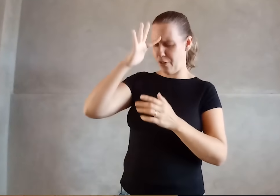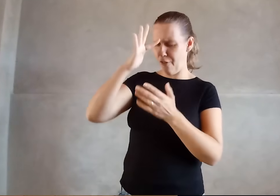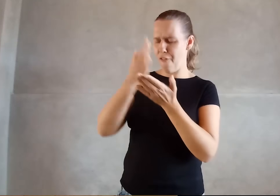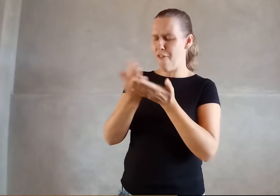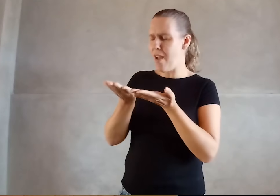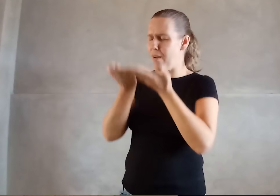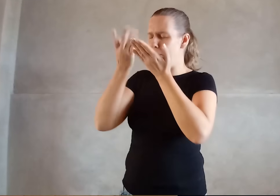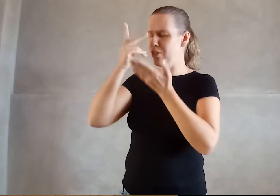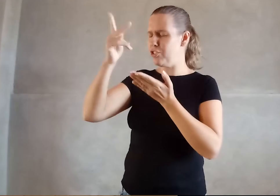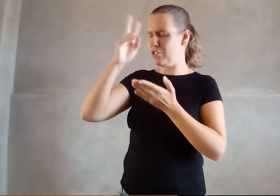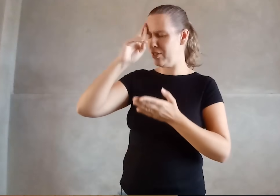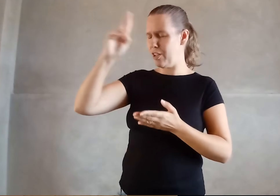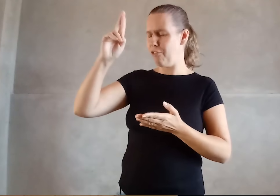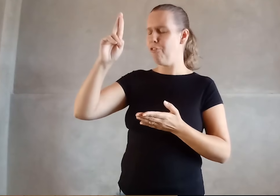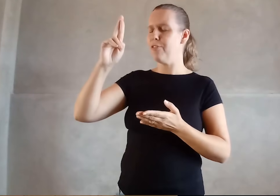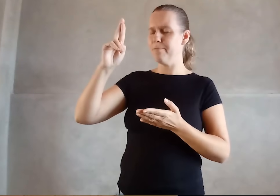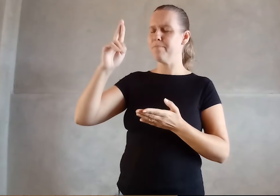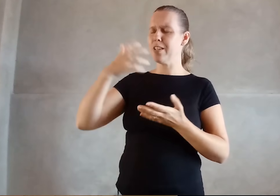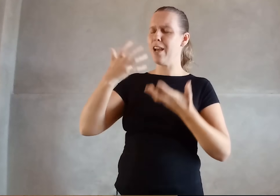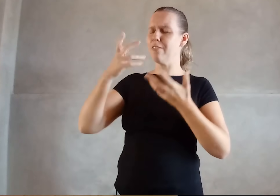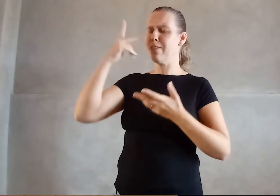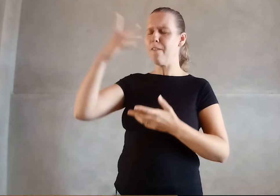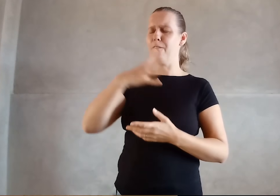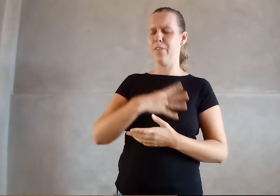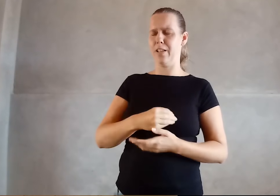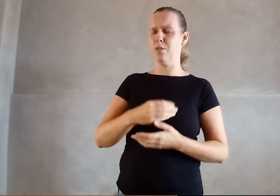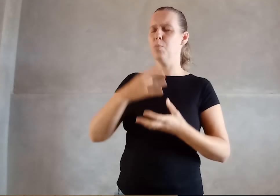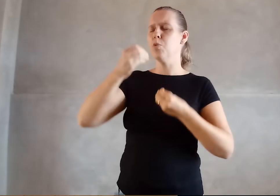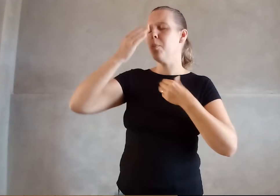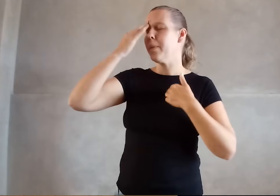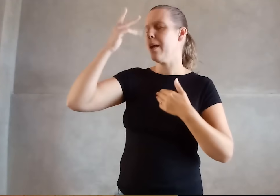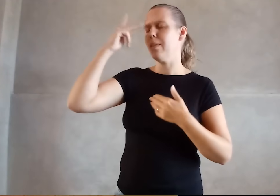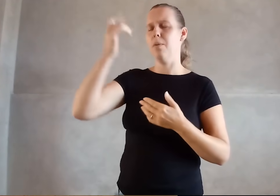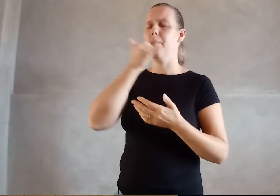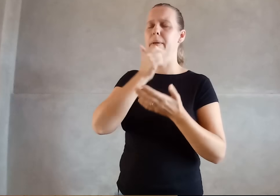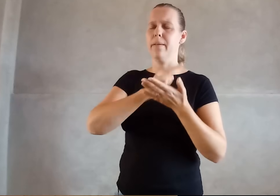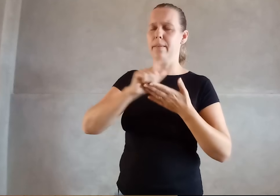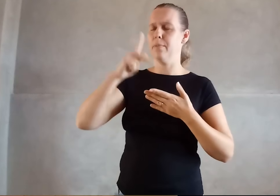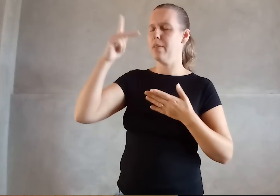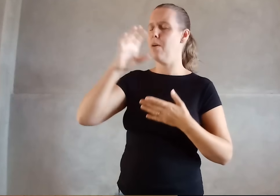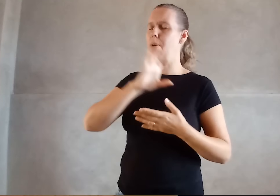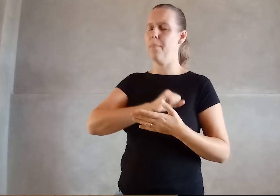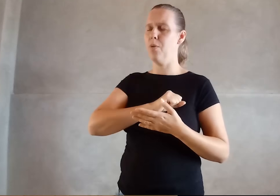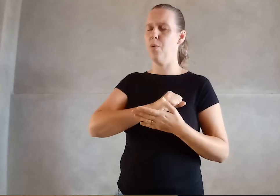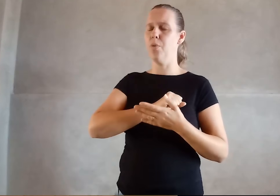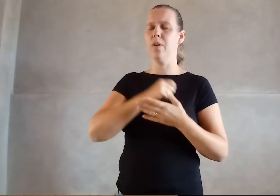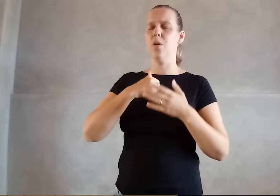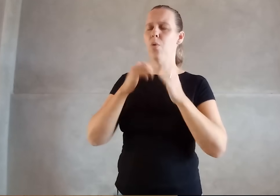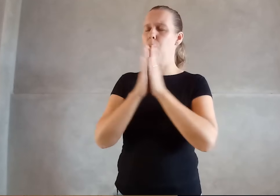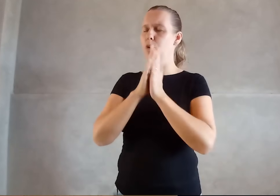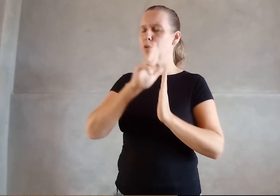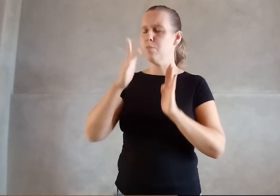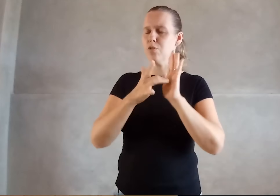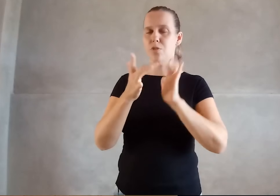perdão, obrigado pelo teu amor. Eu oro em nome de Jesus. Amém. Você também que está conectado, ore